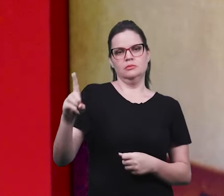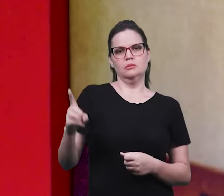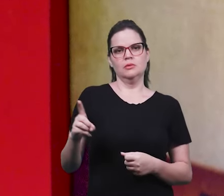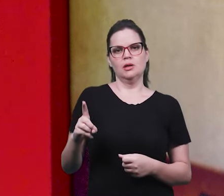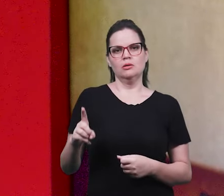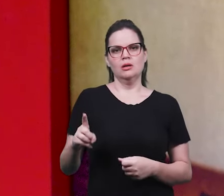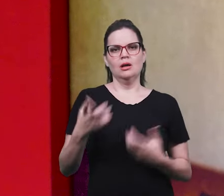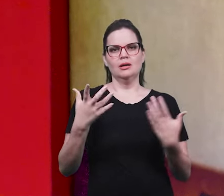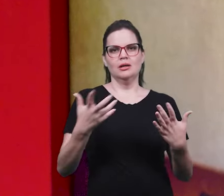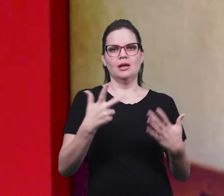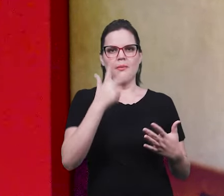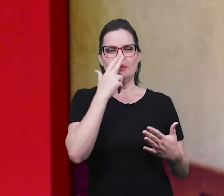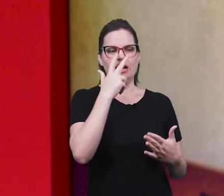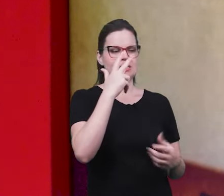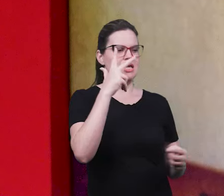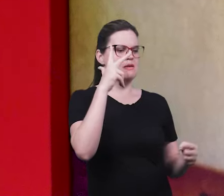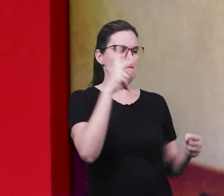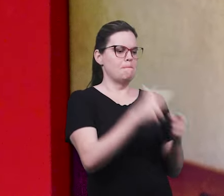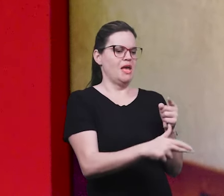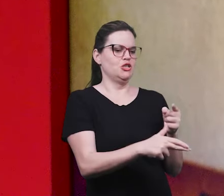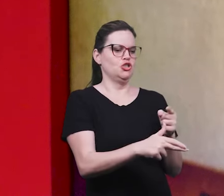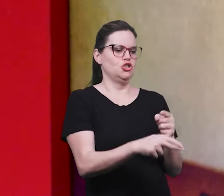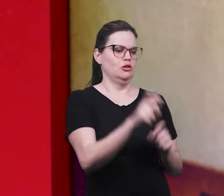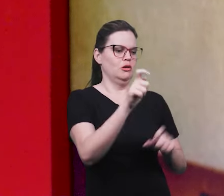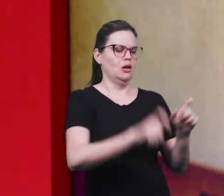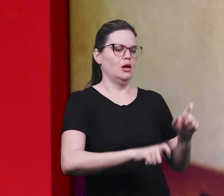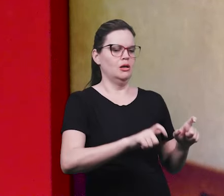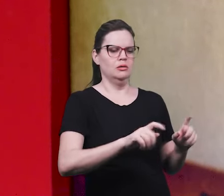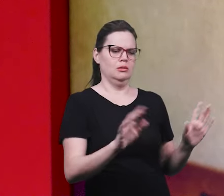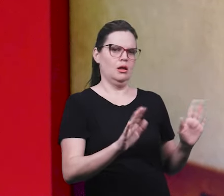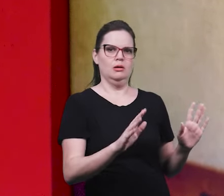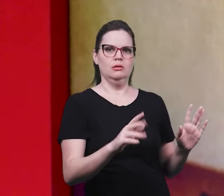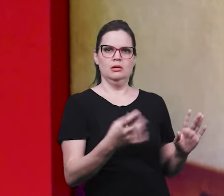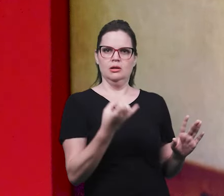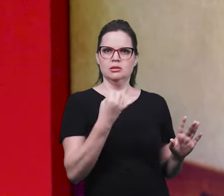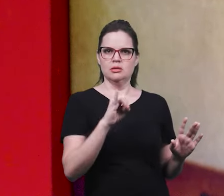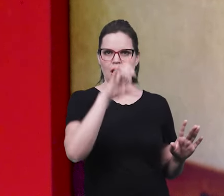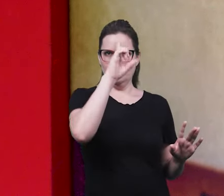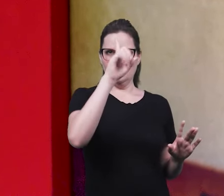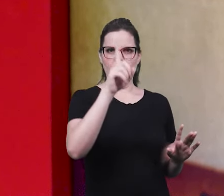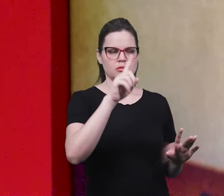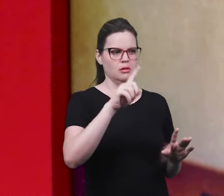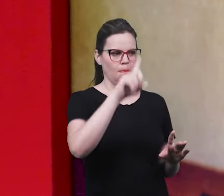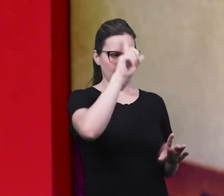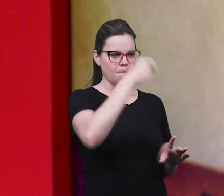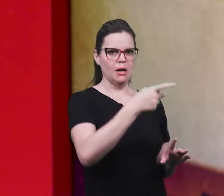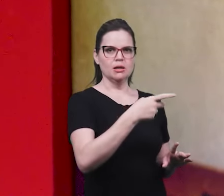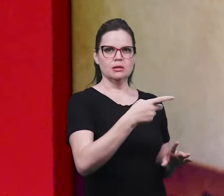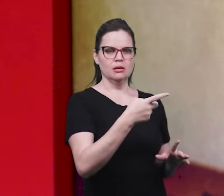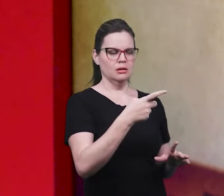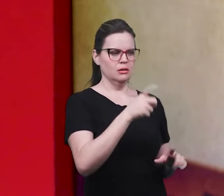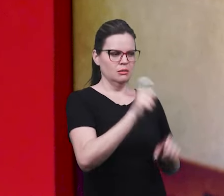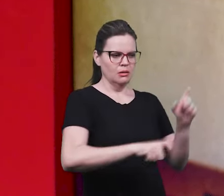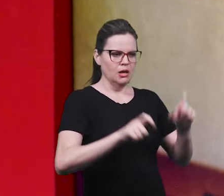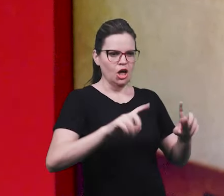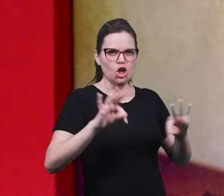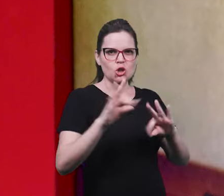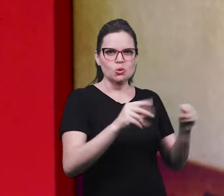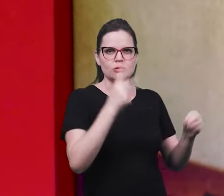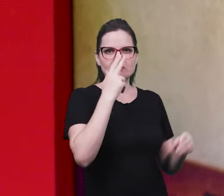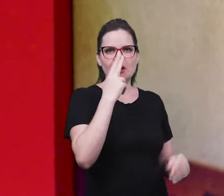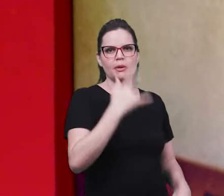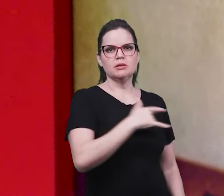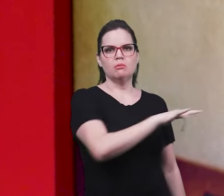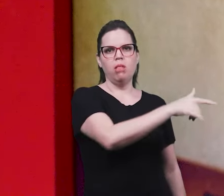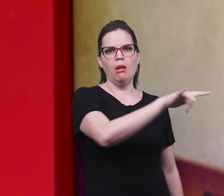que o homem quer fazer. Deus não impede, não, porque aí o homem seria um robô, né? Ele teria... Deus, aqui, por